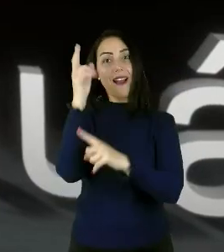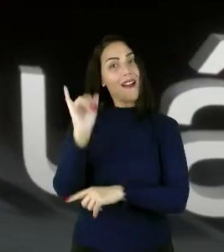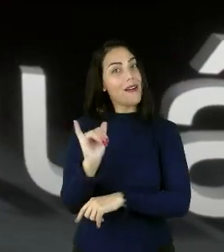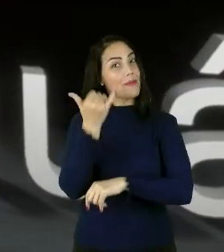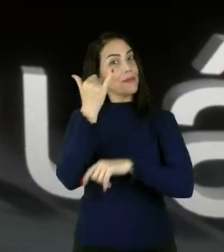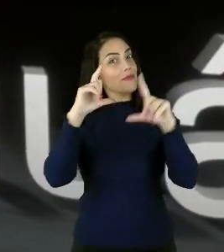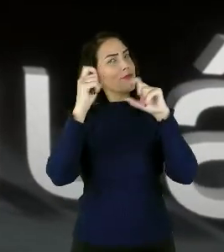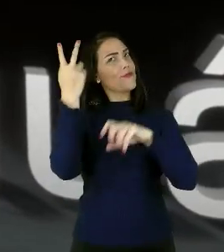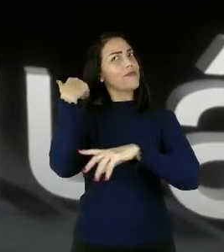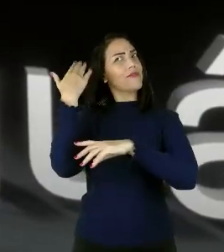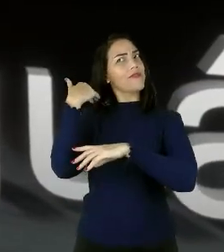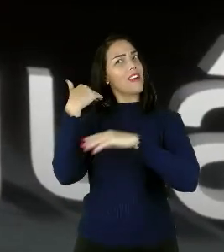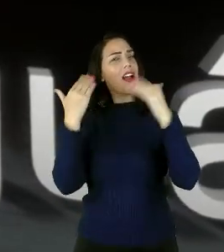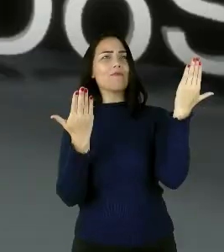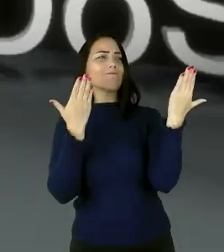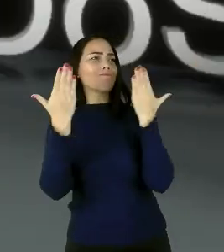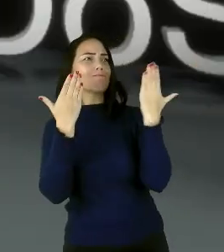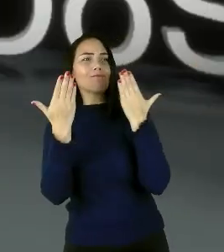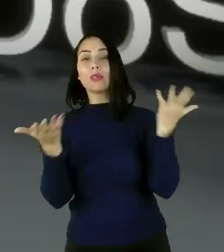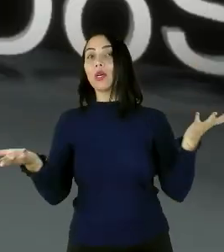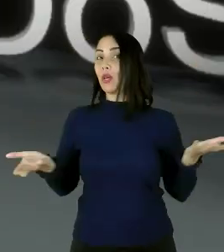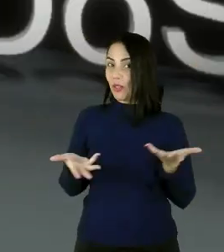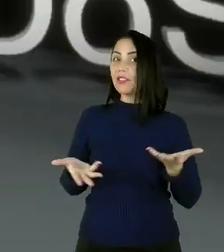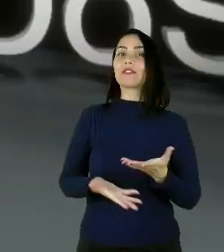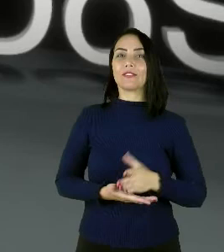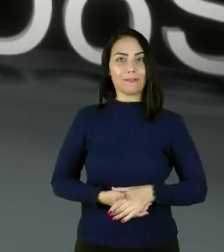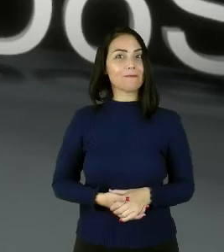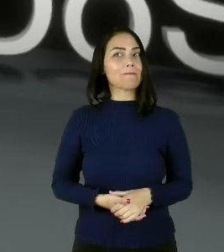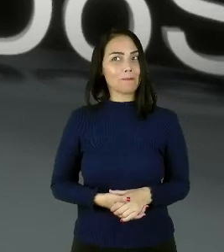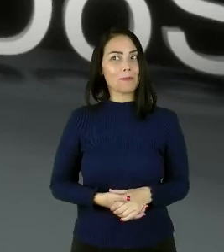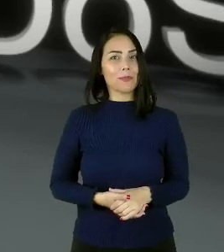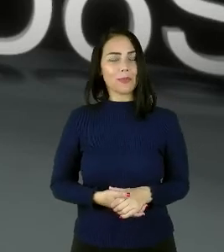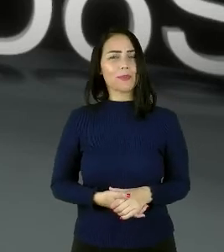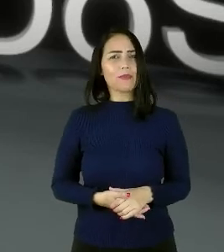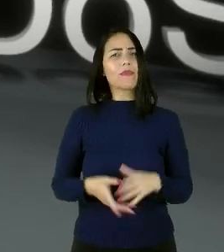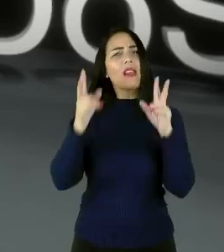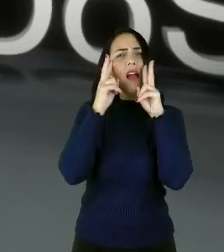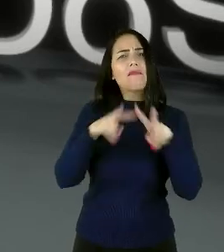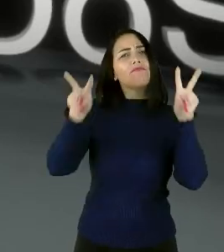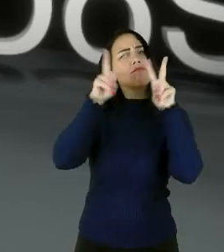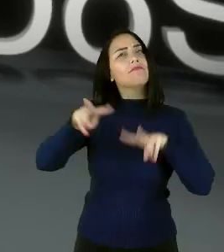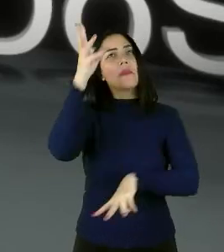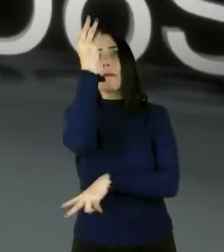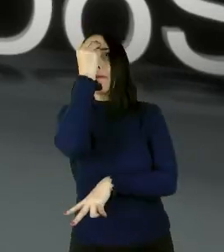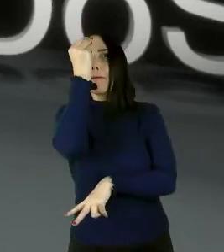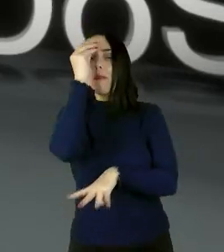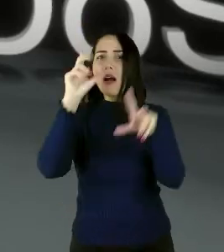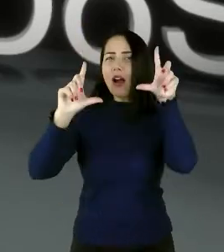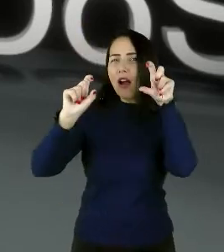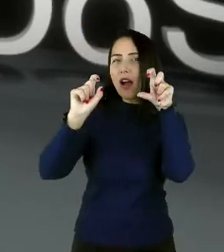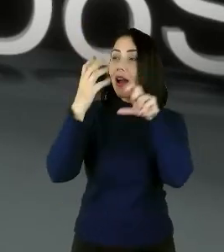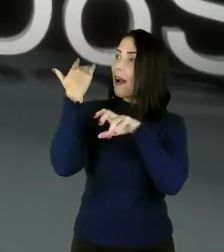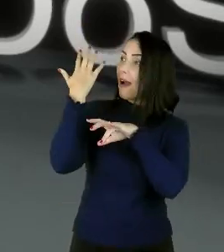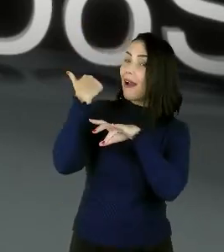passado para comparar com os nossos dias atuais Olha uma memória fotográfica que até